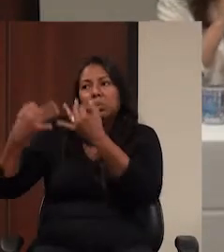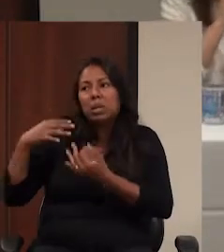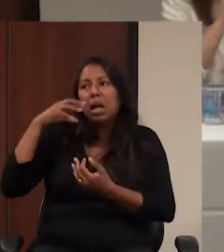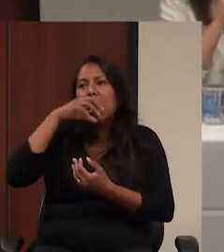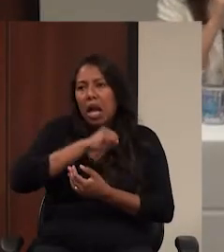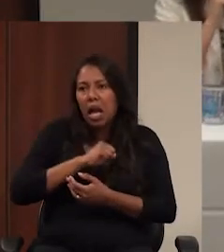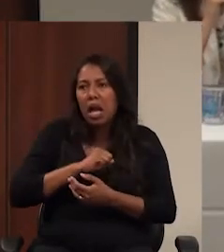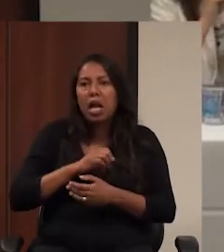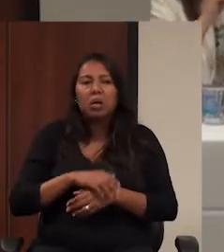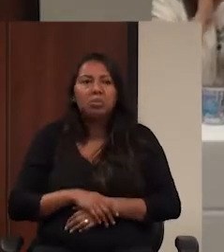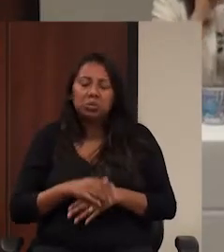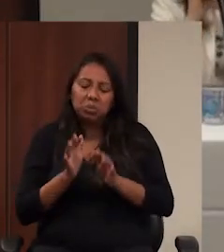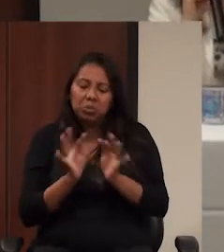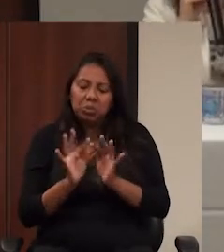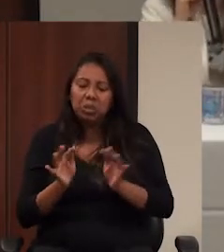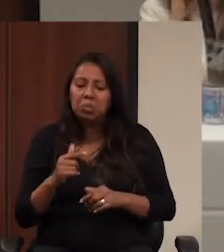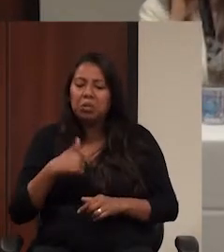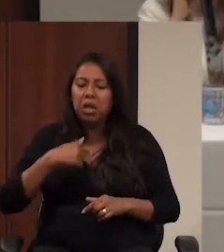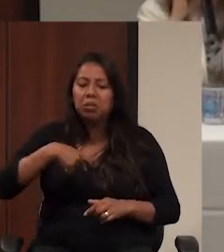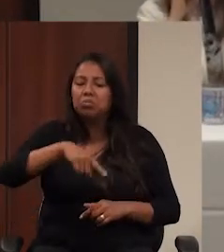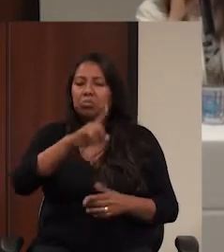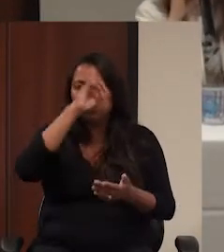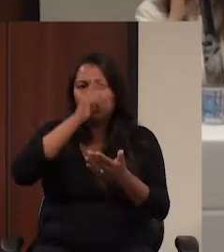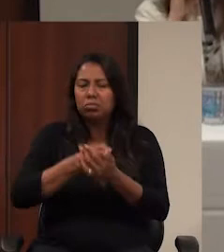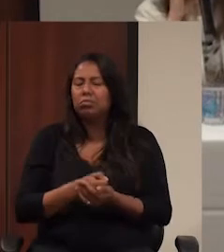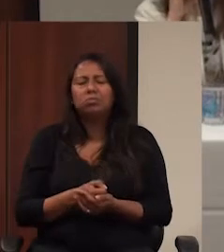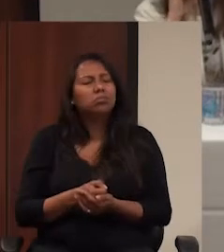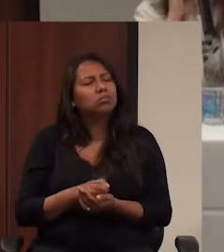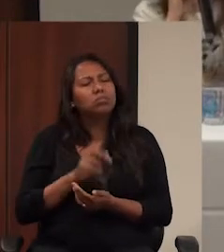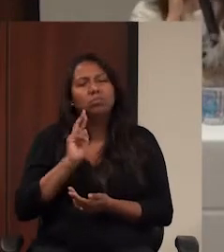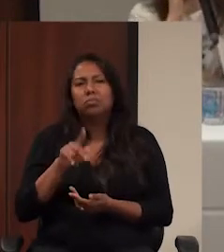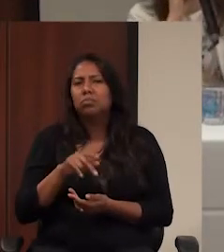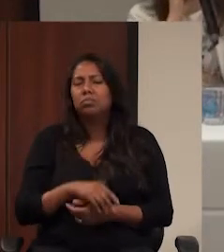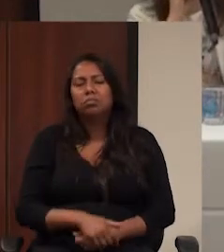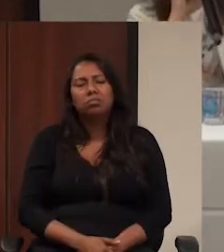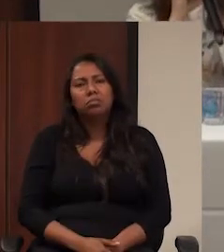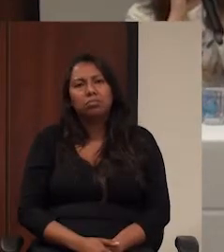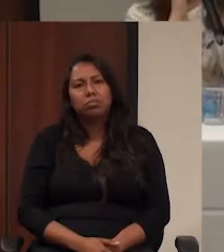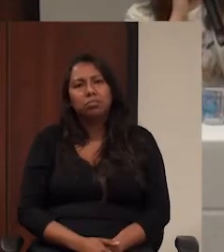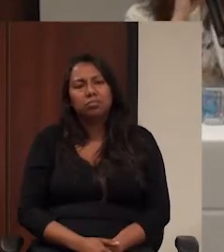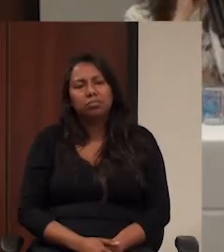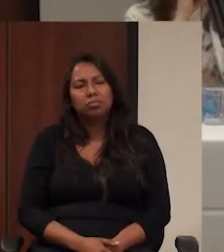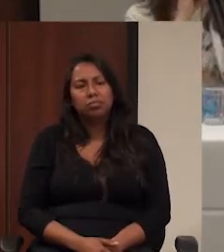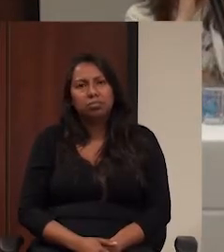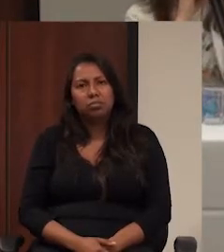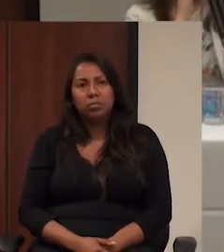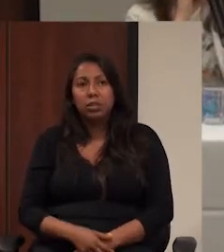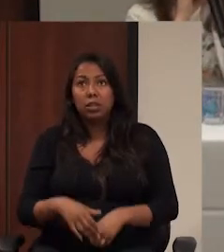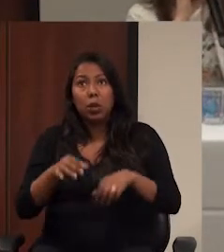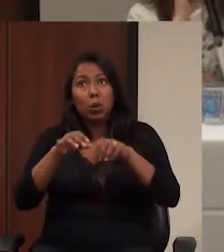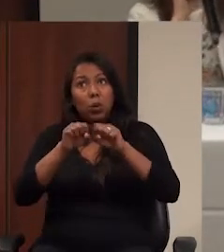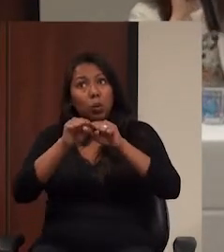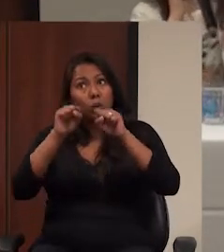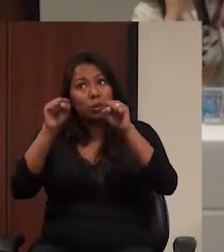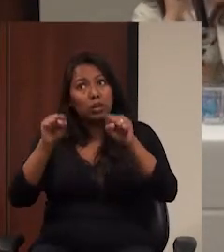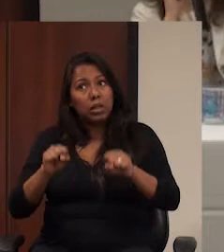rapidinha, tal, linguagem simplificada, pronto, fui lá decidir. Não é assim. Né? Então, eu acho que quando a gente fala do sistema de tomada de